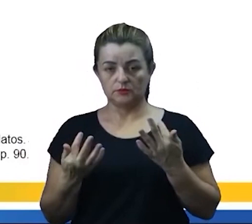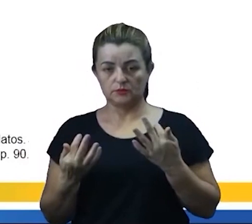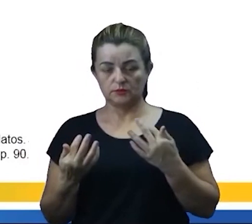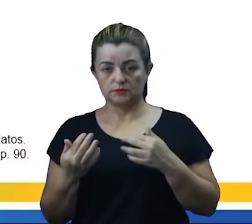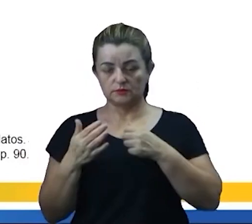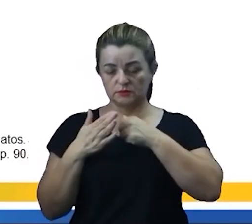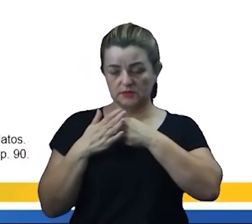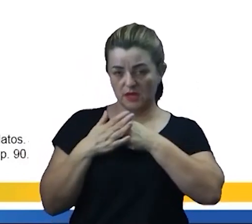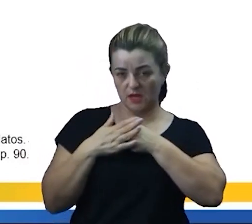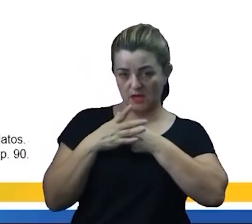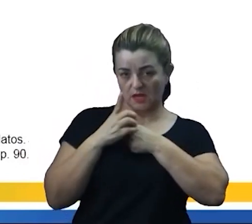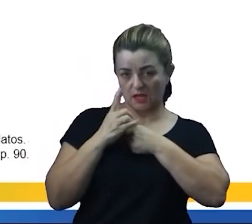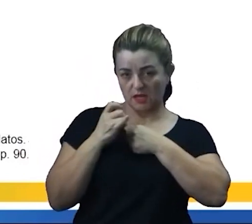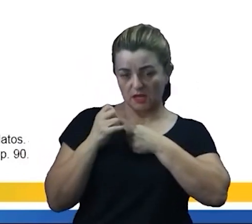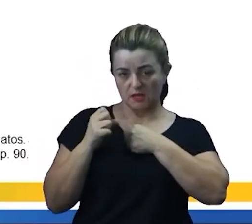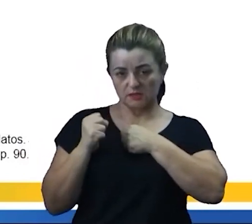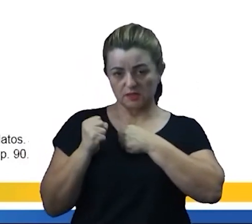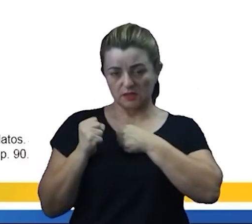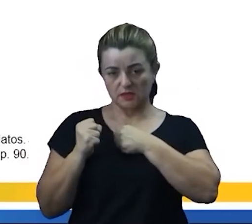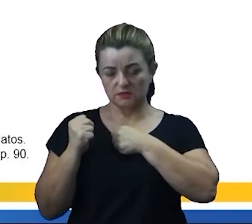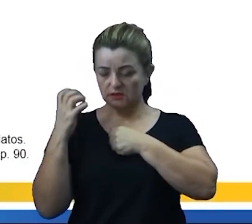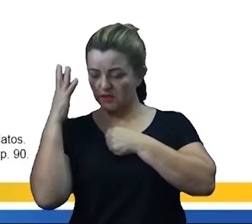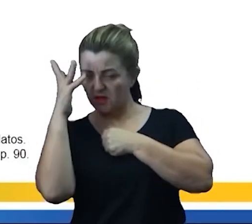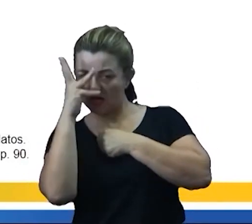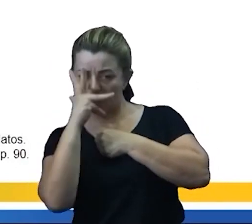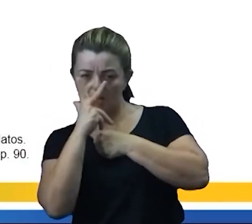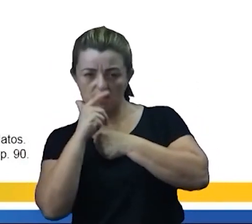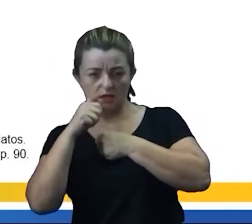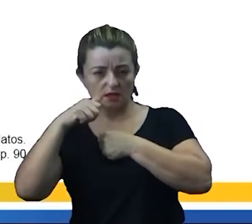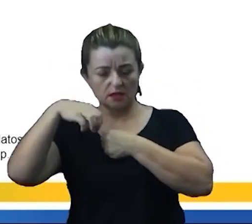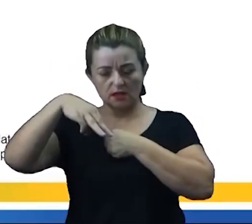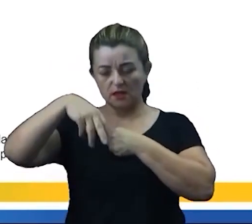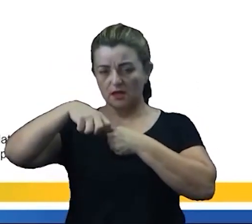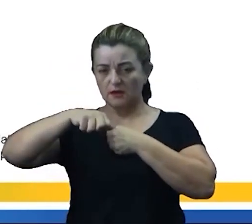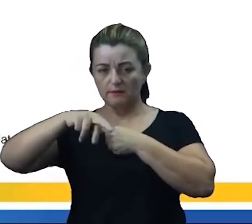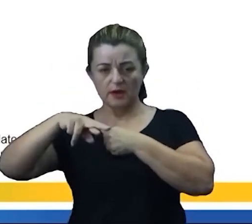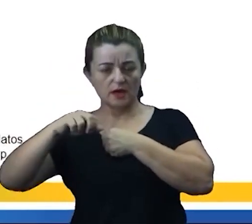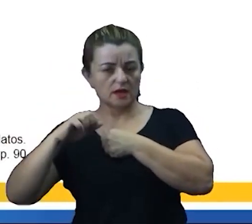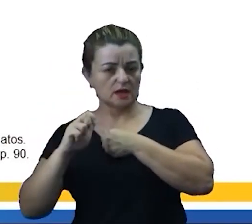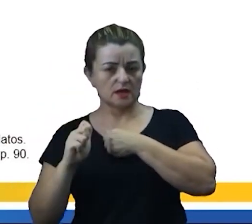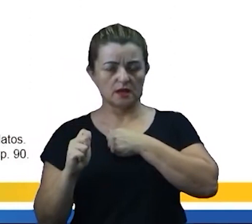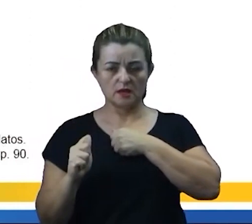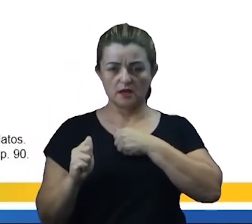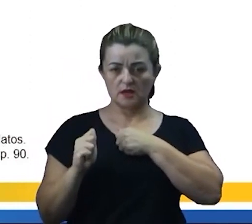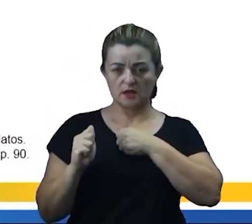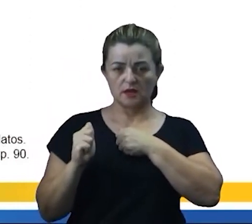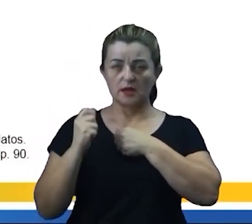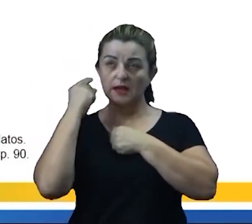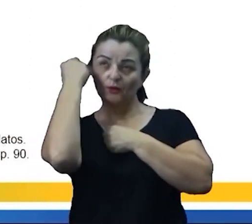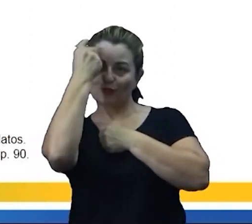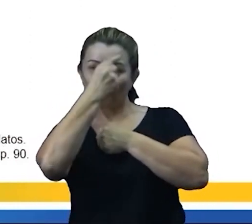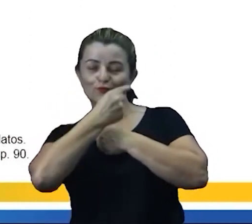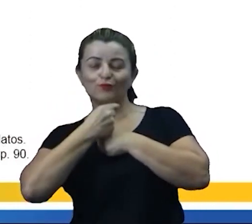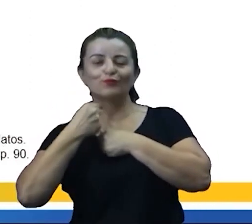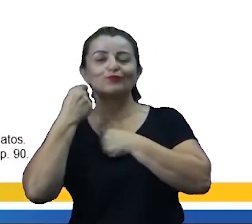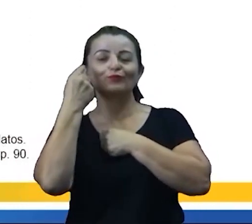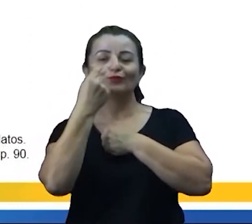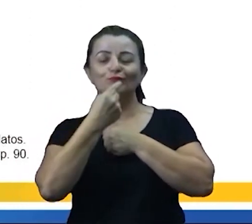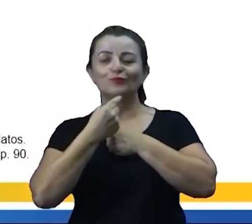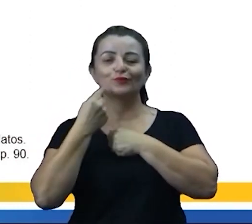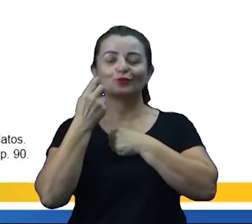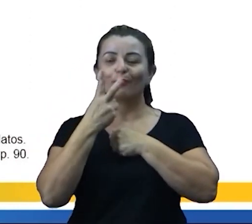Maria, enquanto estamos vendo claramente na nossa ardente vista o sol ardente e na rosada face a aurora